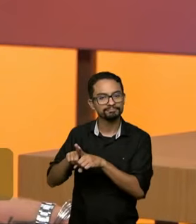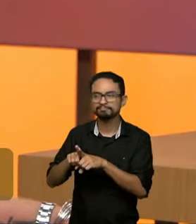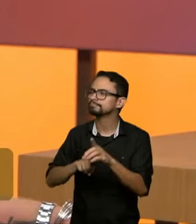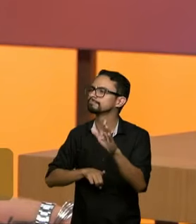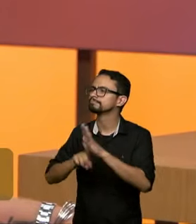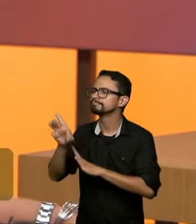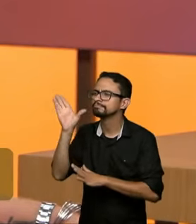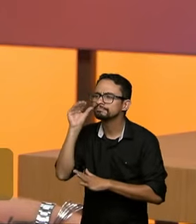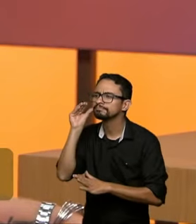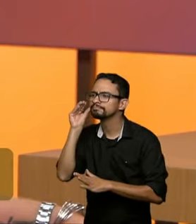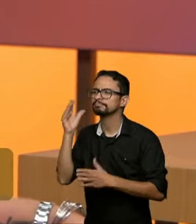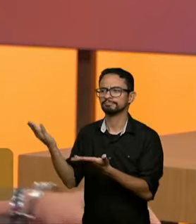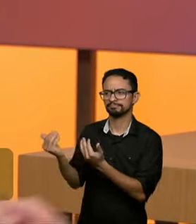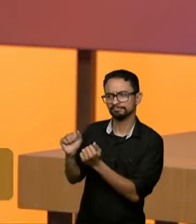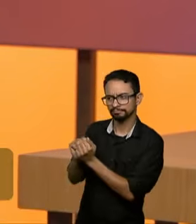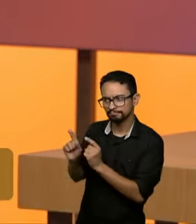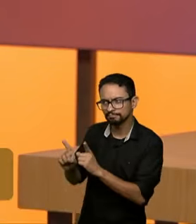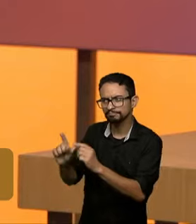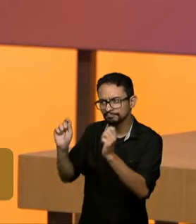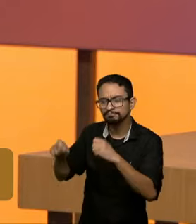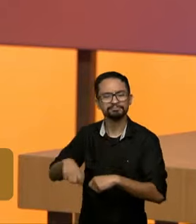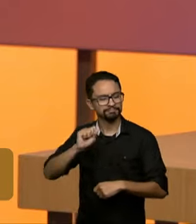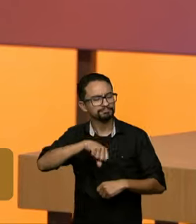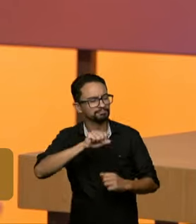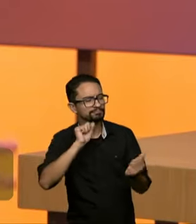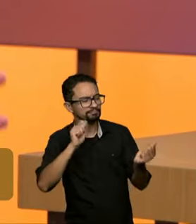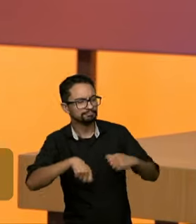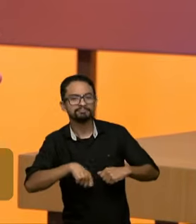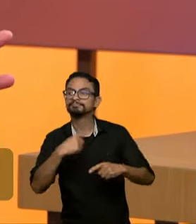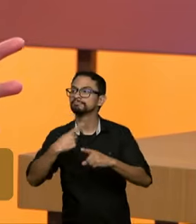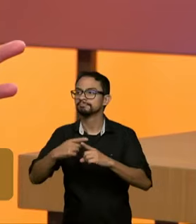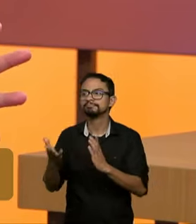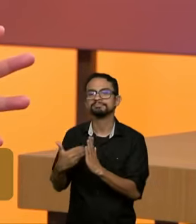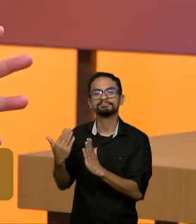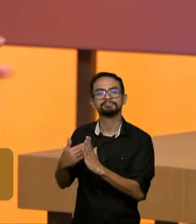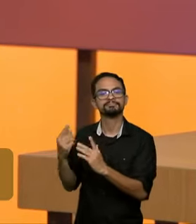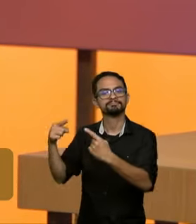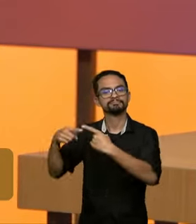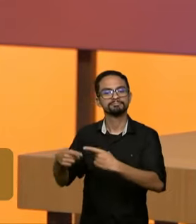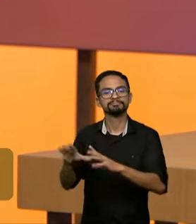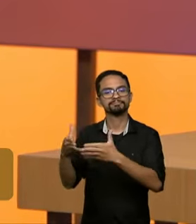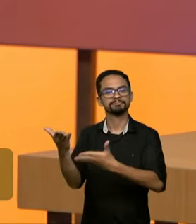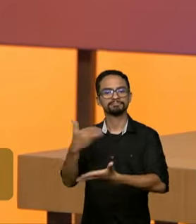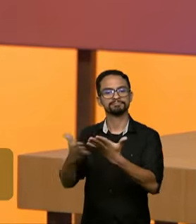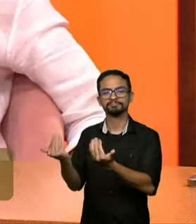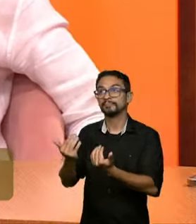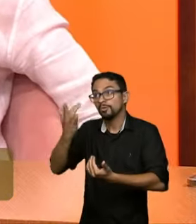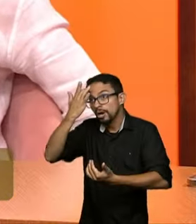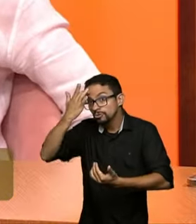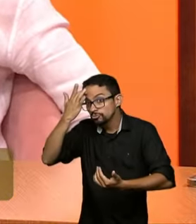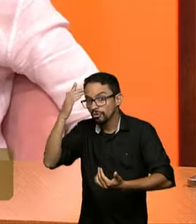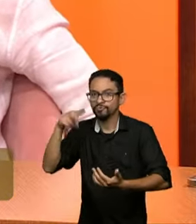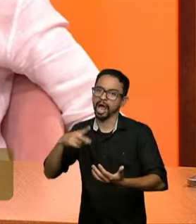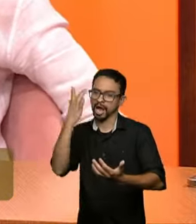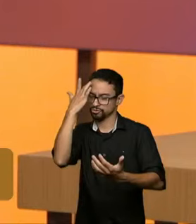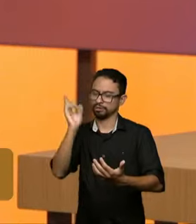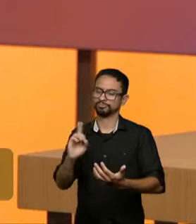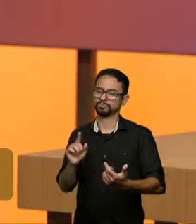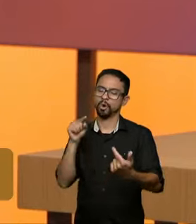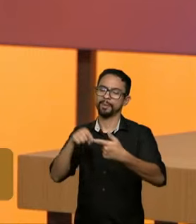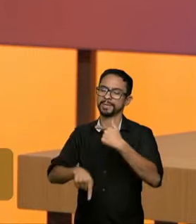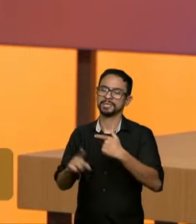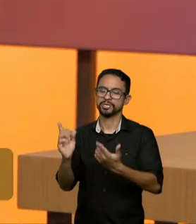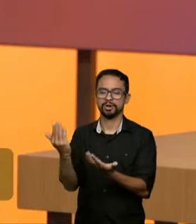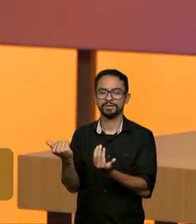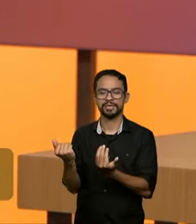assim, adolescente? Porque, dá. Porque exatamente, porque o livro é tido como um livro infanto-juvenil, apesar de eu não achar. Uhum. Eu acho que é um livro